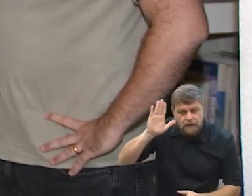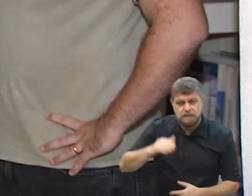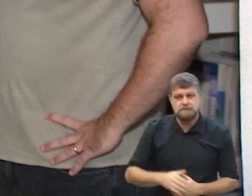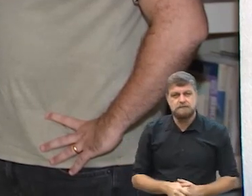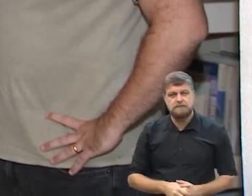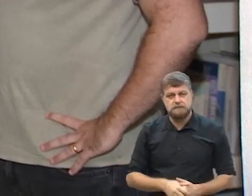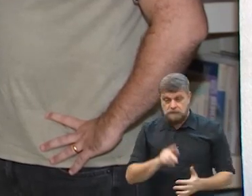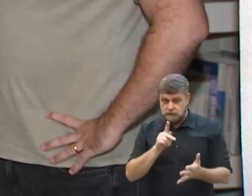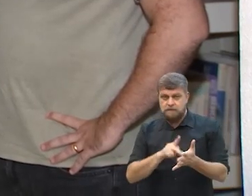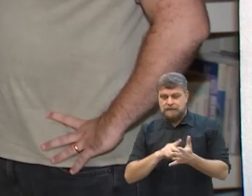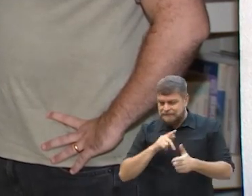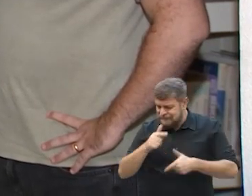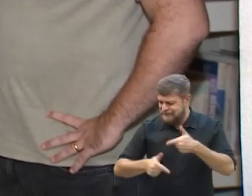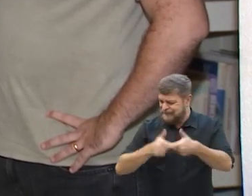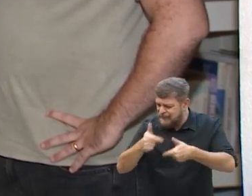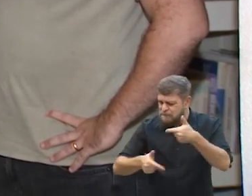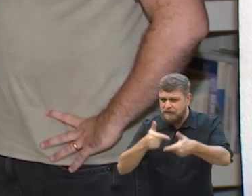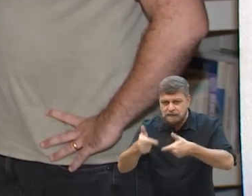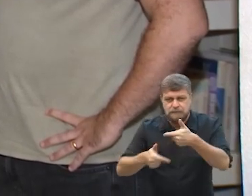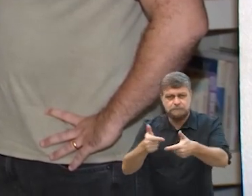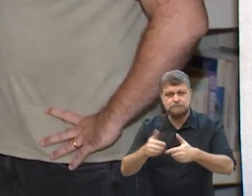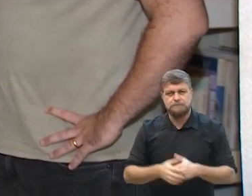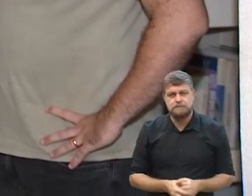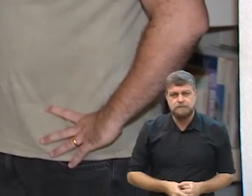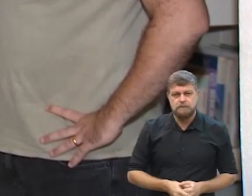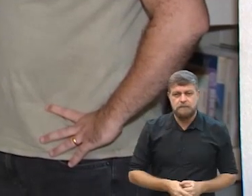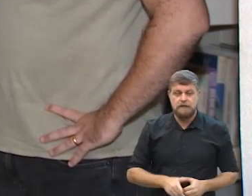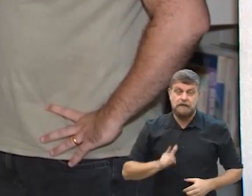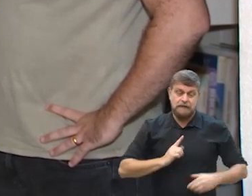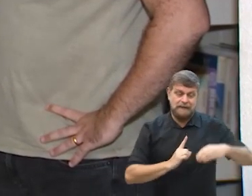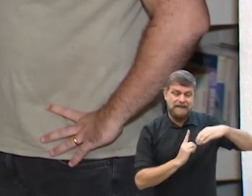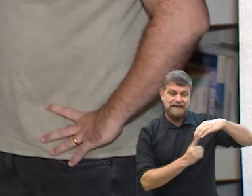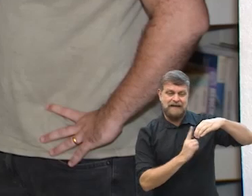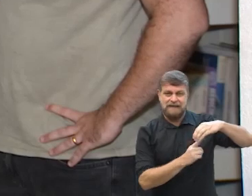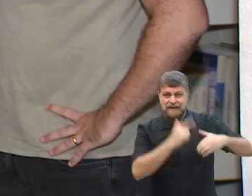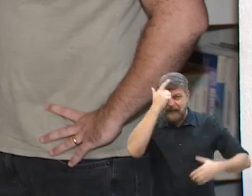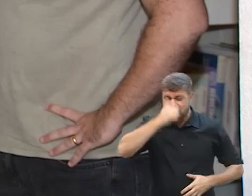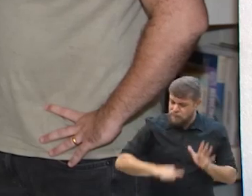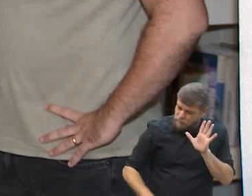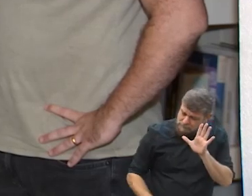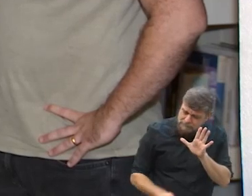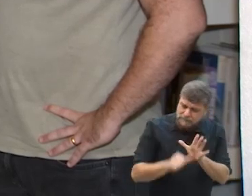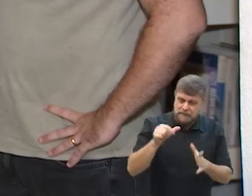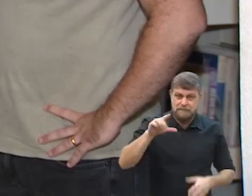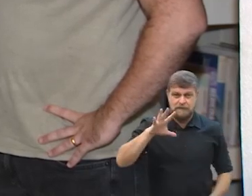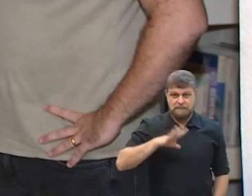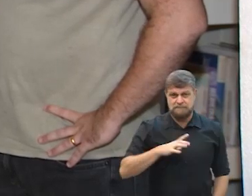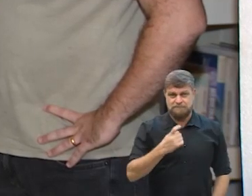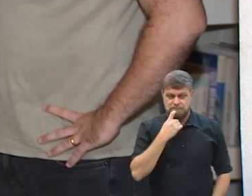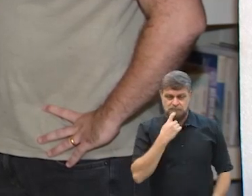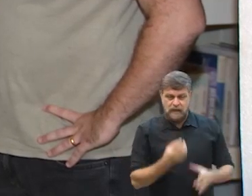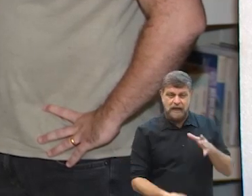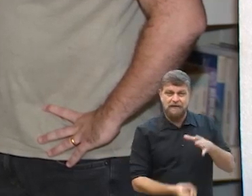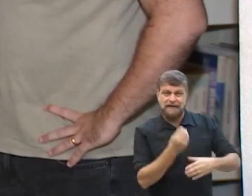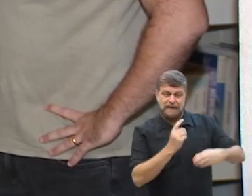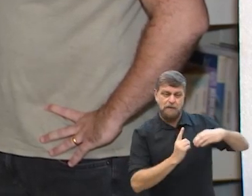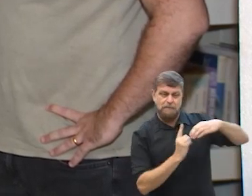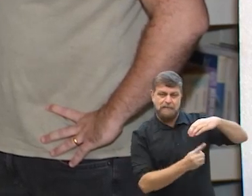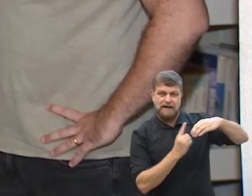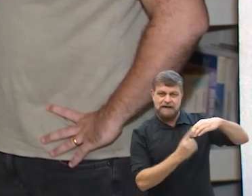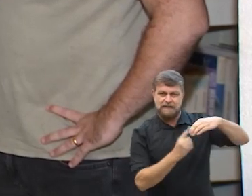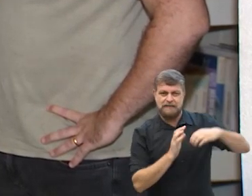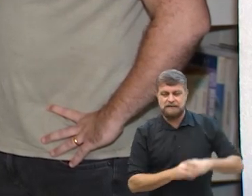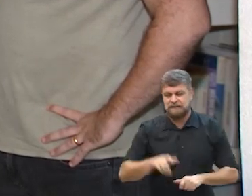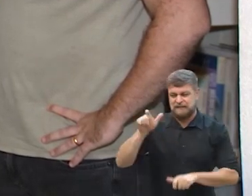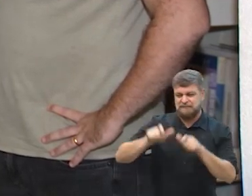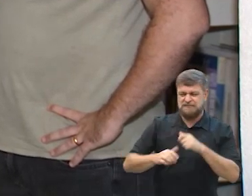e realmente trabalhar como nós sempre trabalhamos. E as clínicas, eu fui um dos primeiros a abrir uma clínica de fisioterapia. Era muita